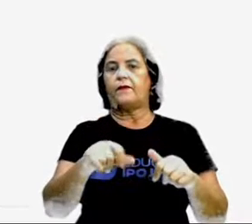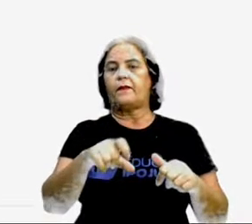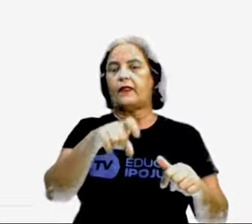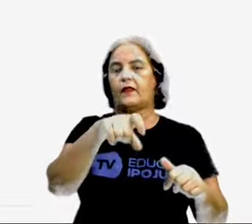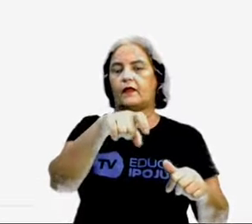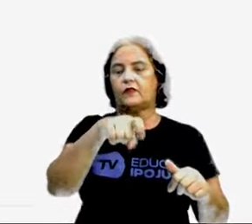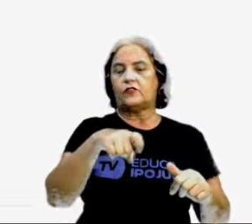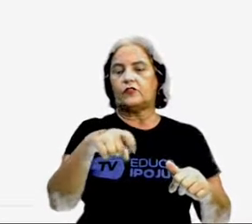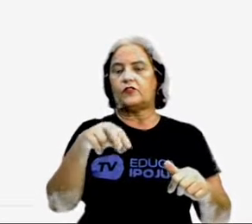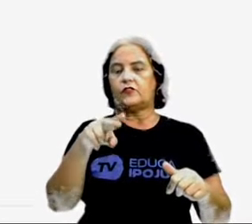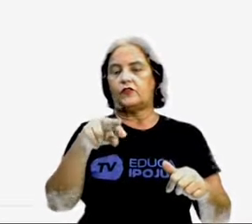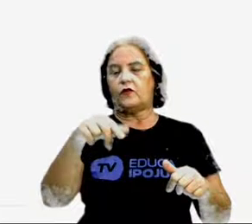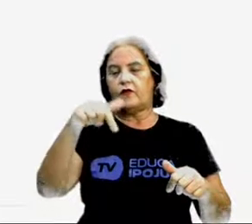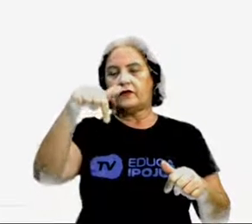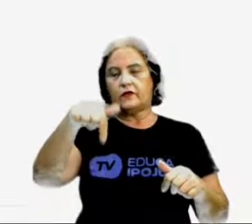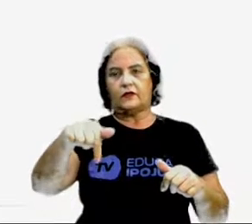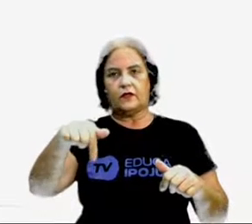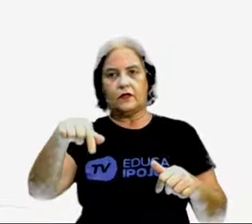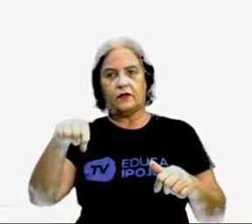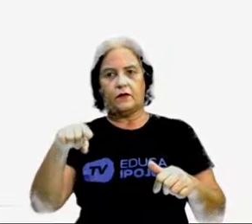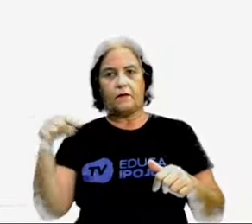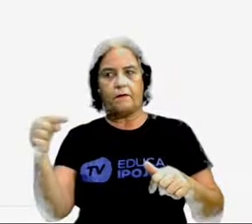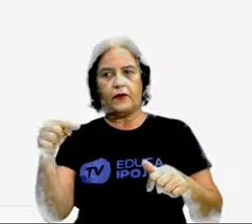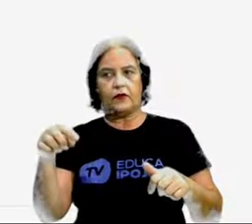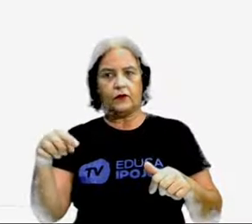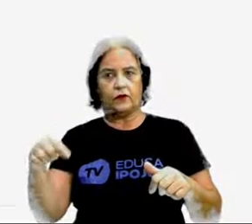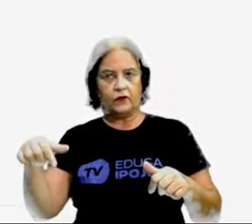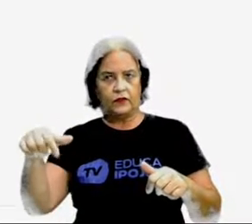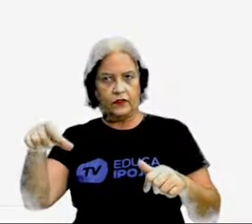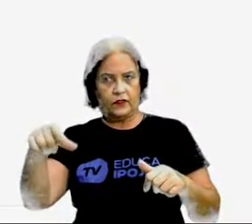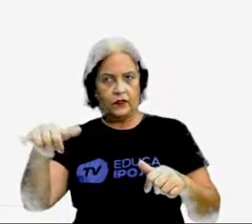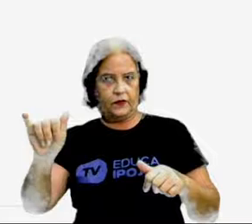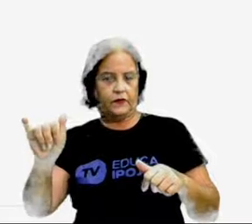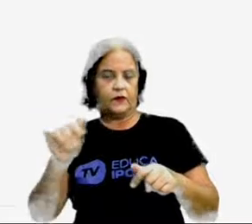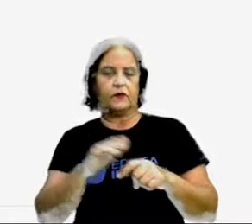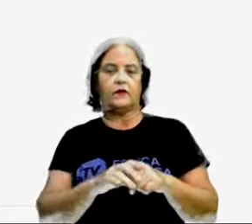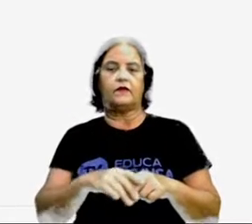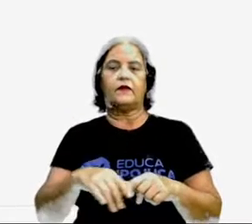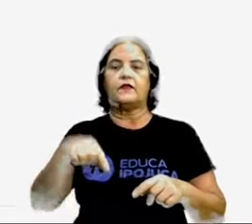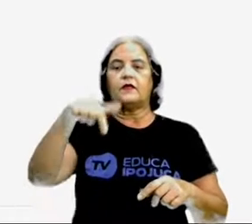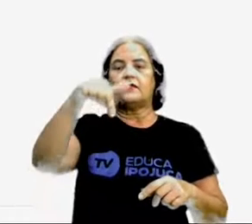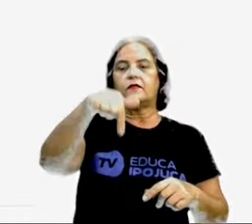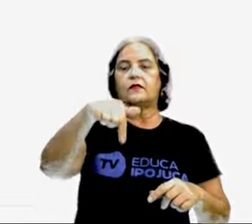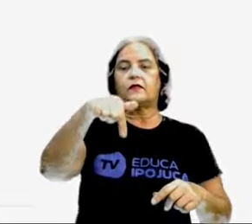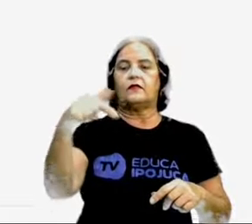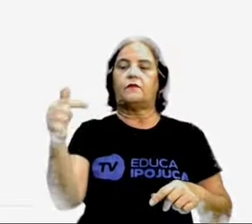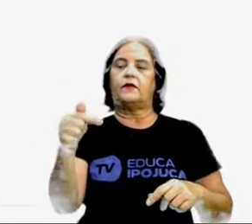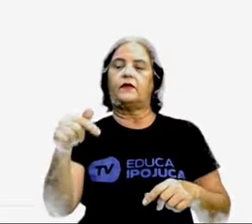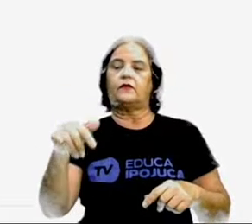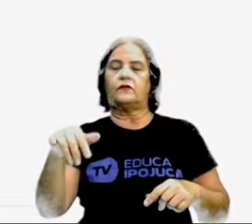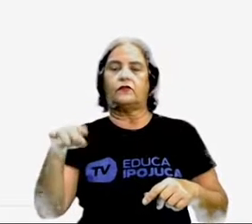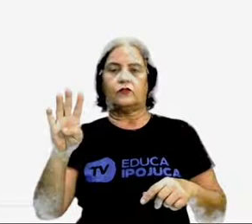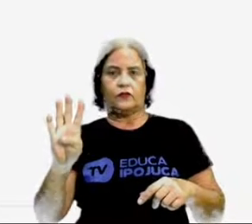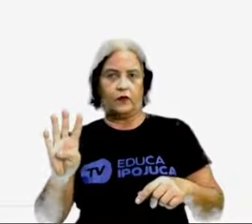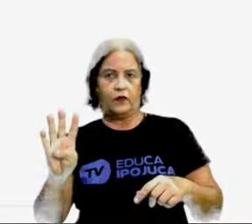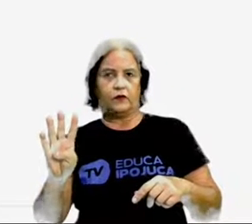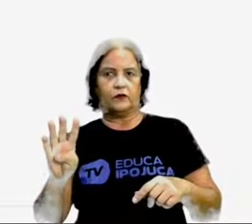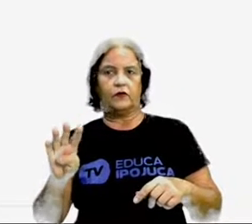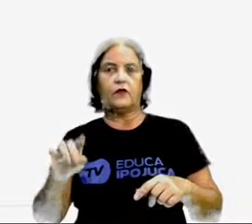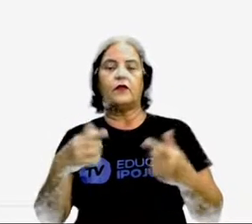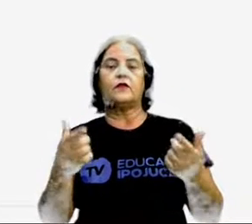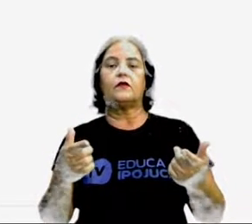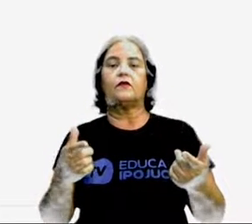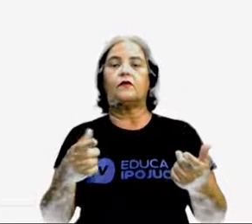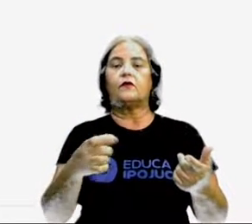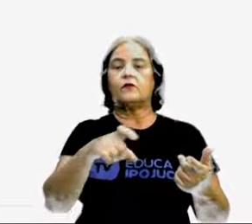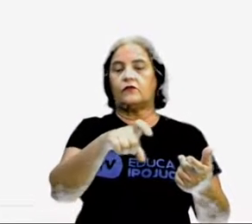igual a 7 menos y, então x não é 4, então 7 menos 4. Logo, x é igual a 3. O que